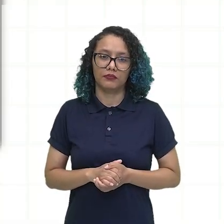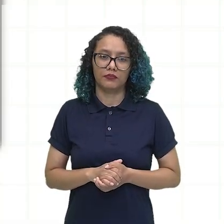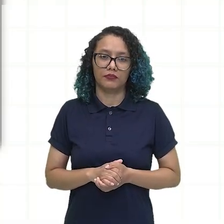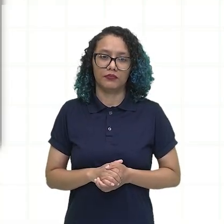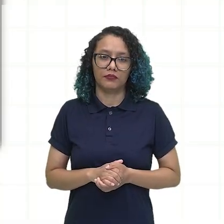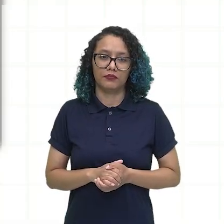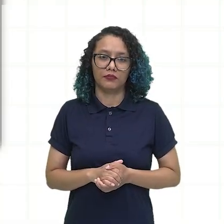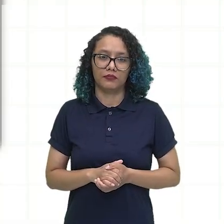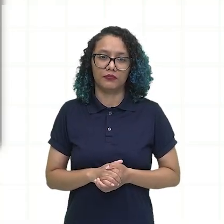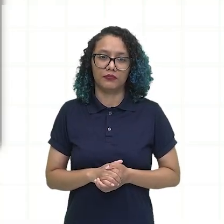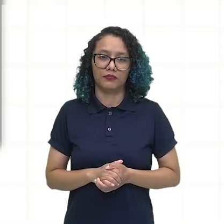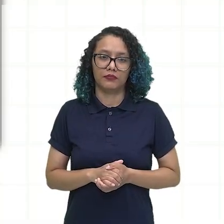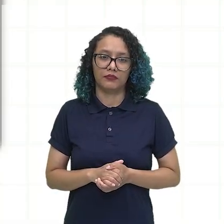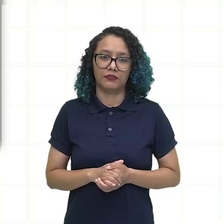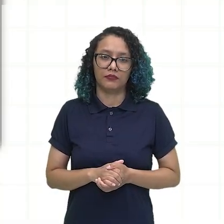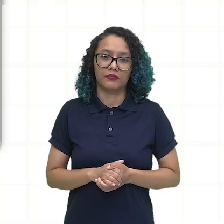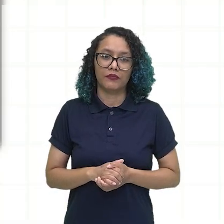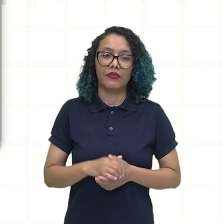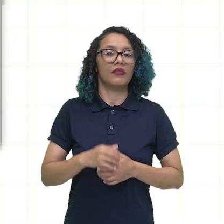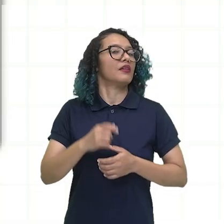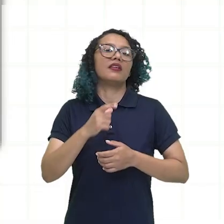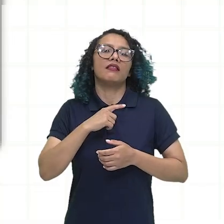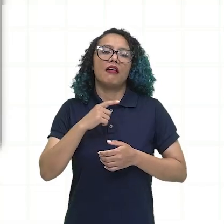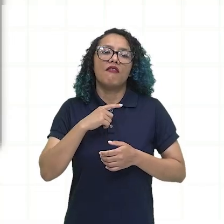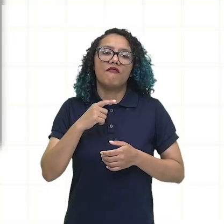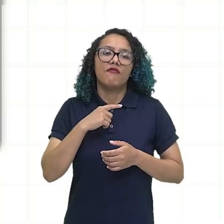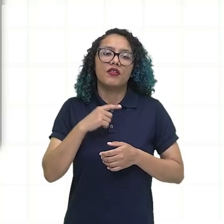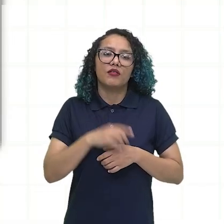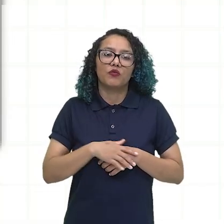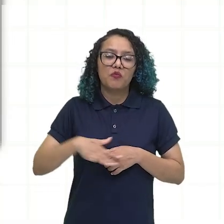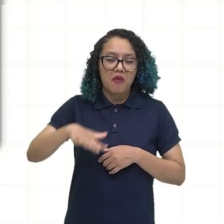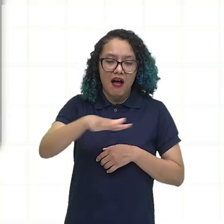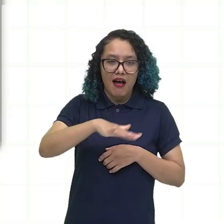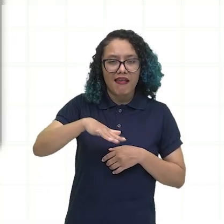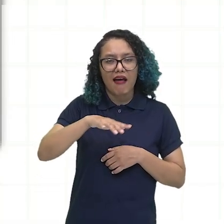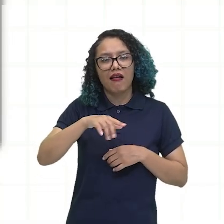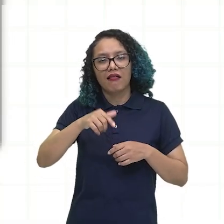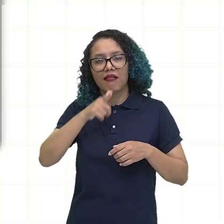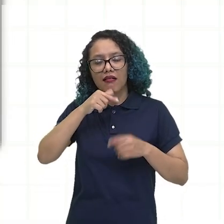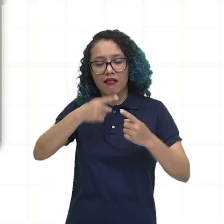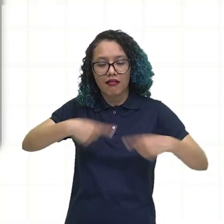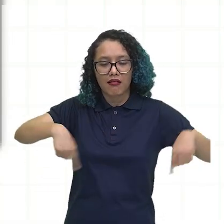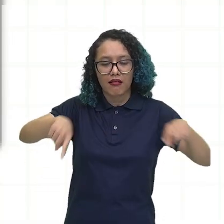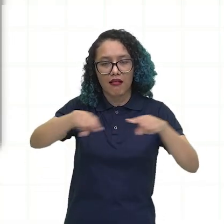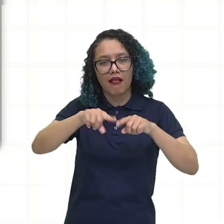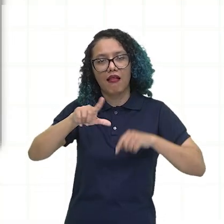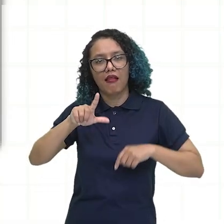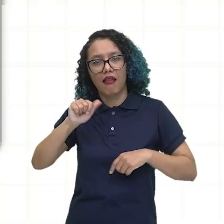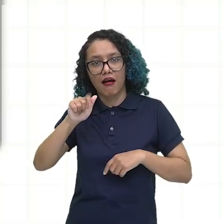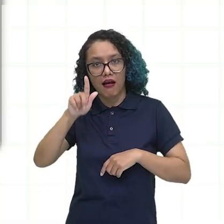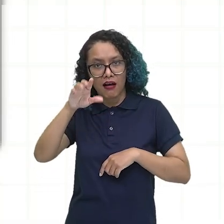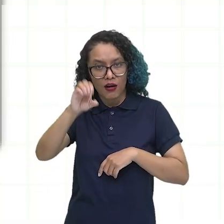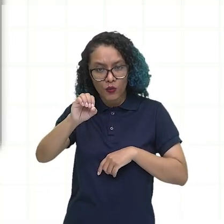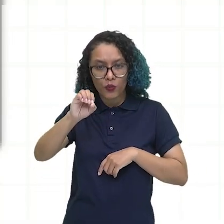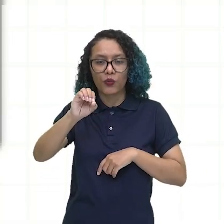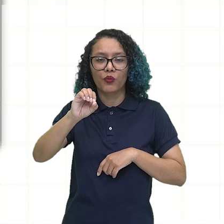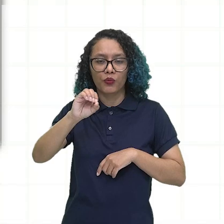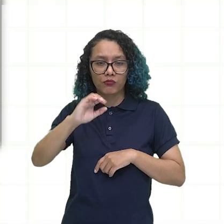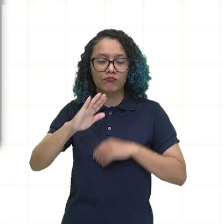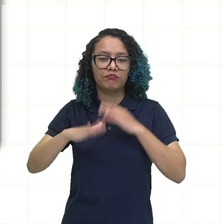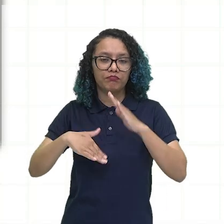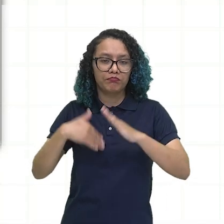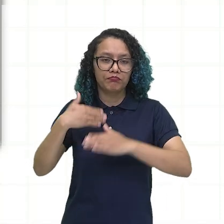não foi denominado de um grande lago pantanoso, e